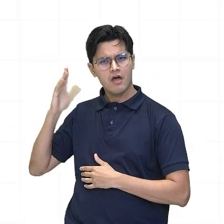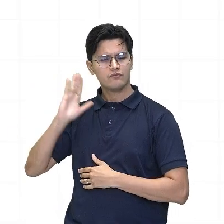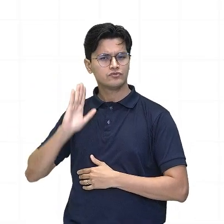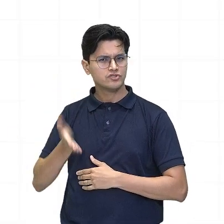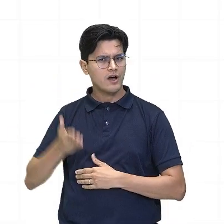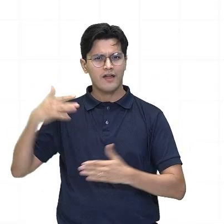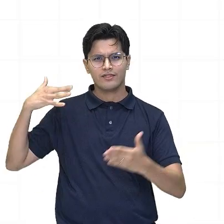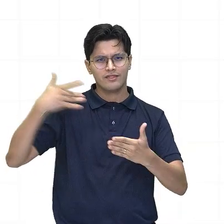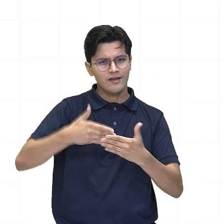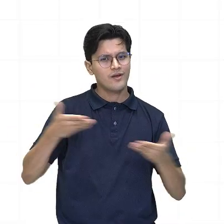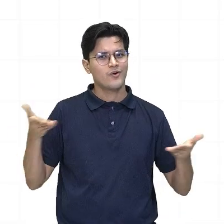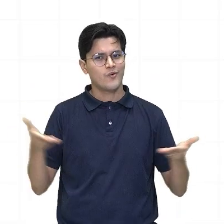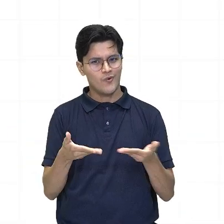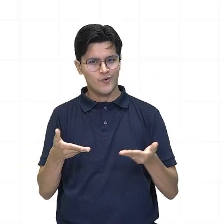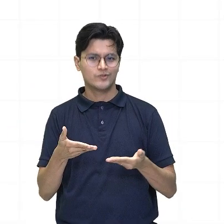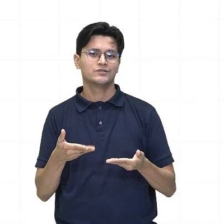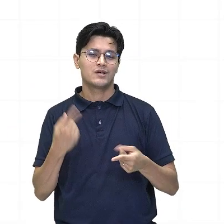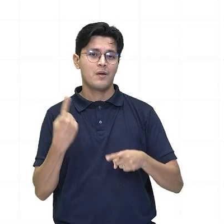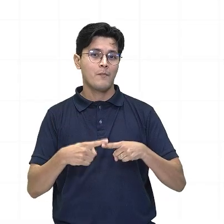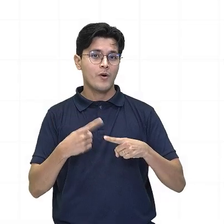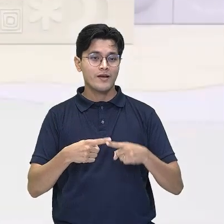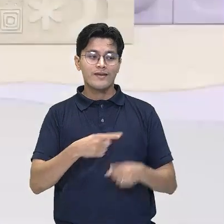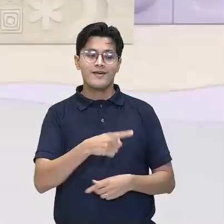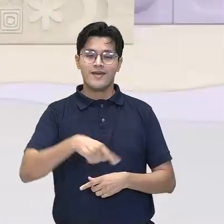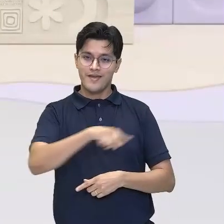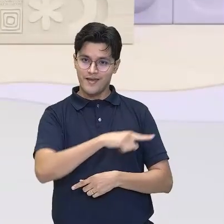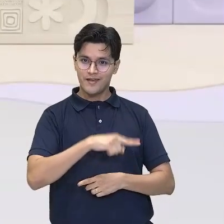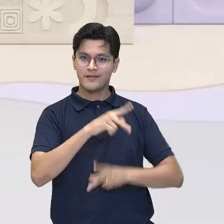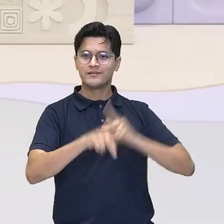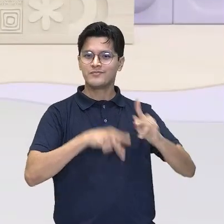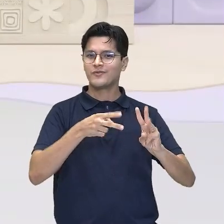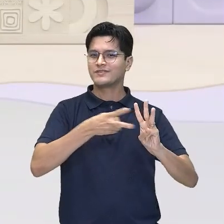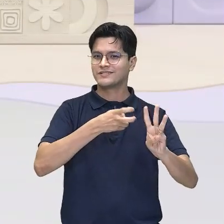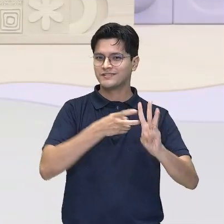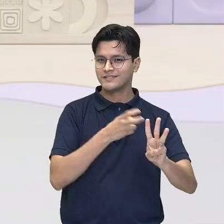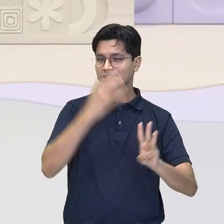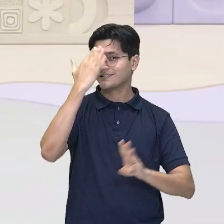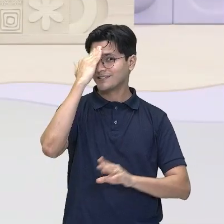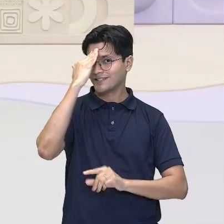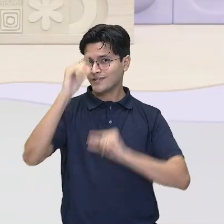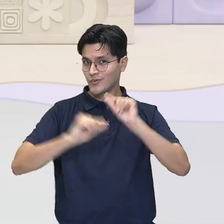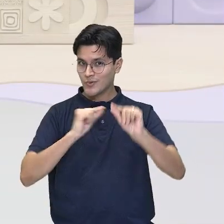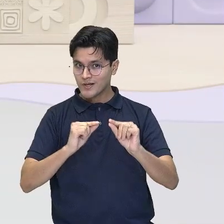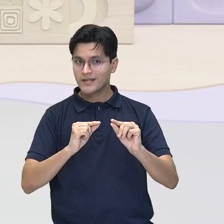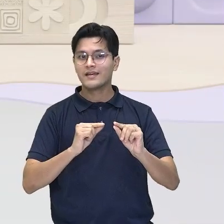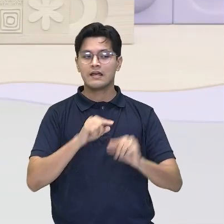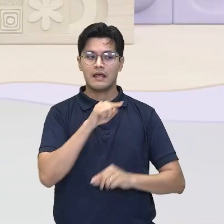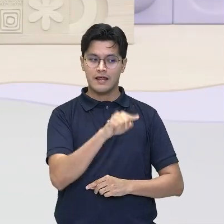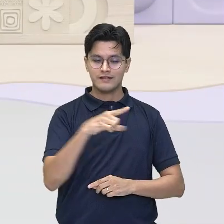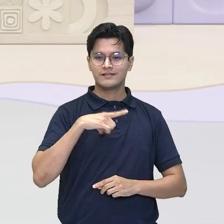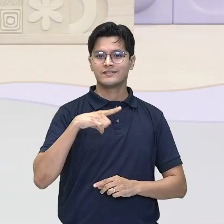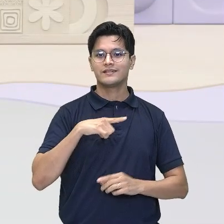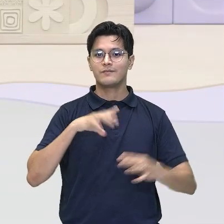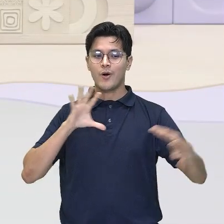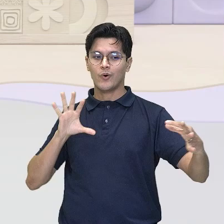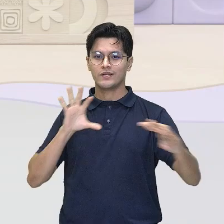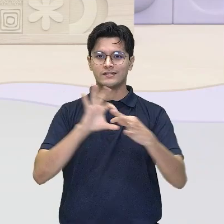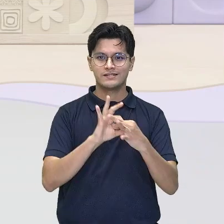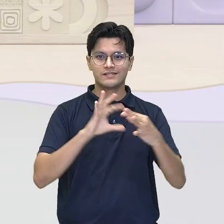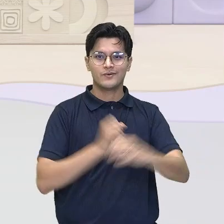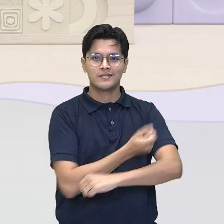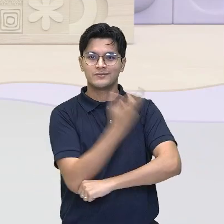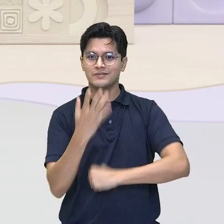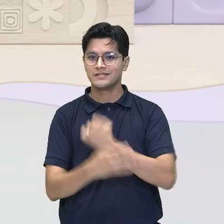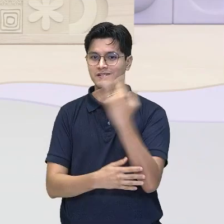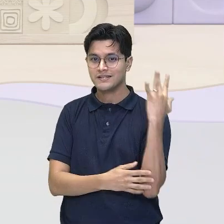da natureza porque eles entendem que eles, com a natureza, têm uma relação profunda. Se eles estão vivos,